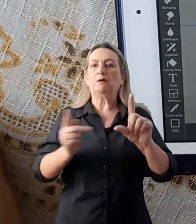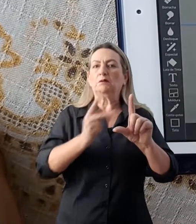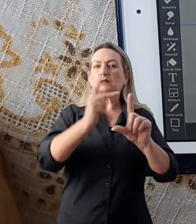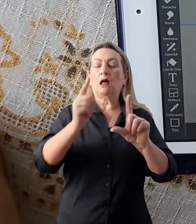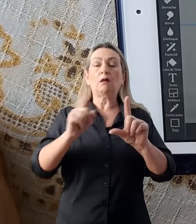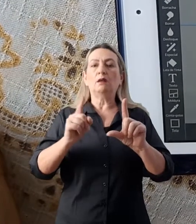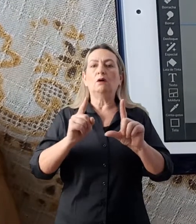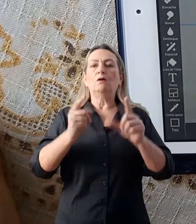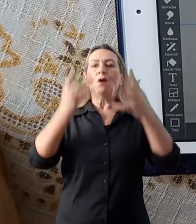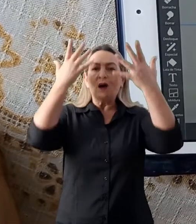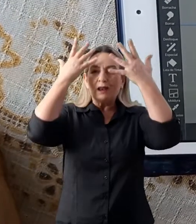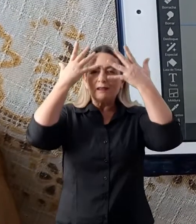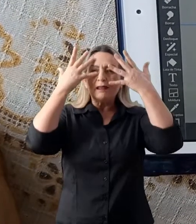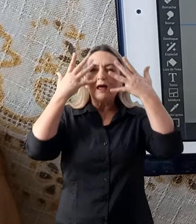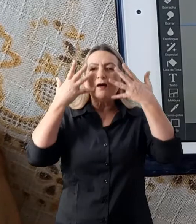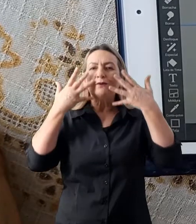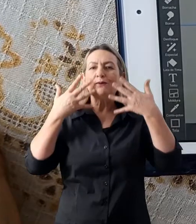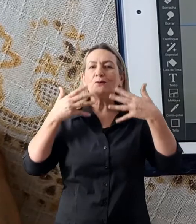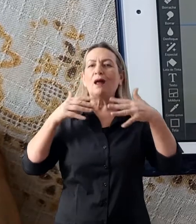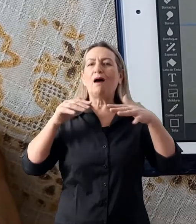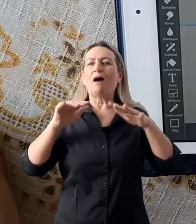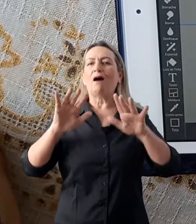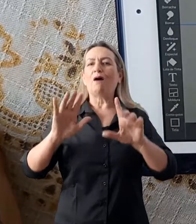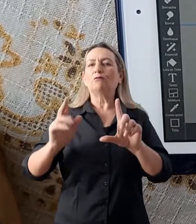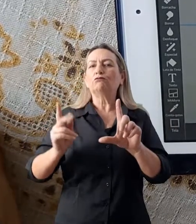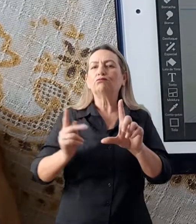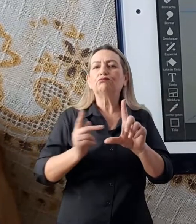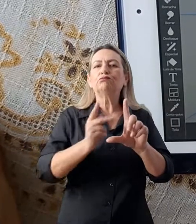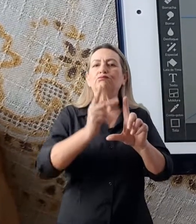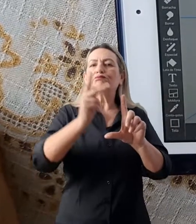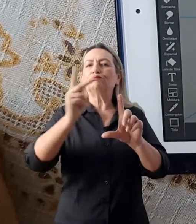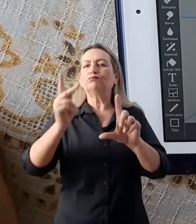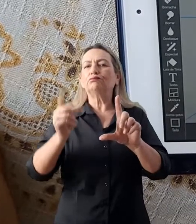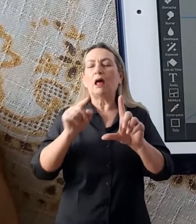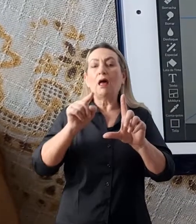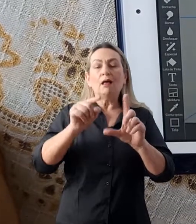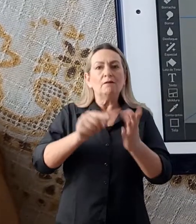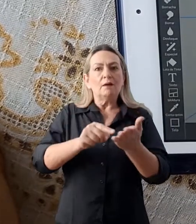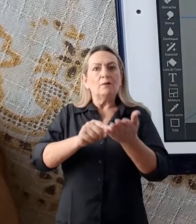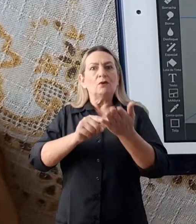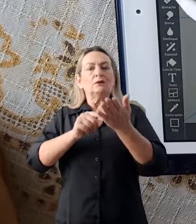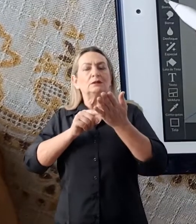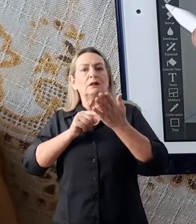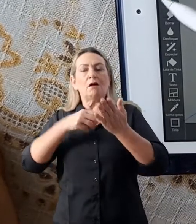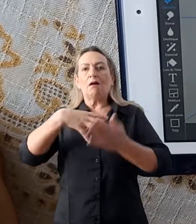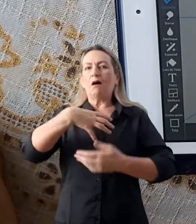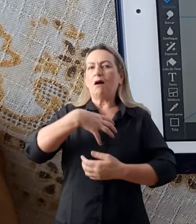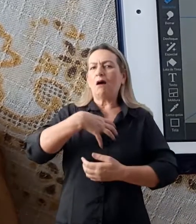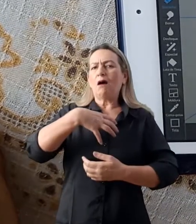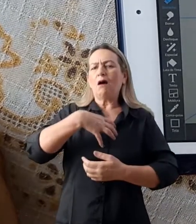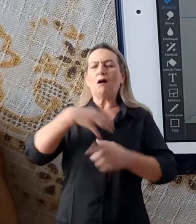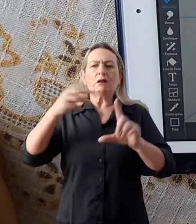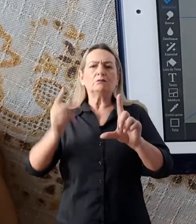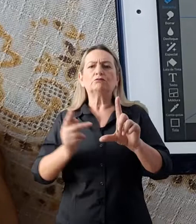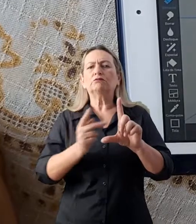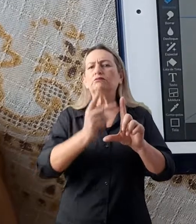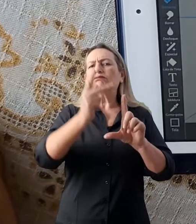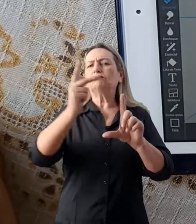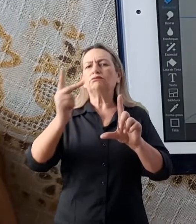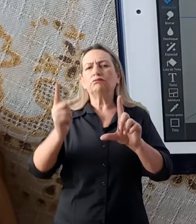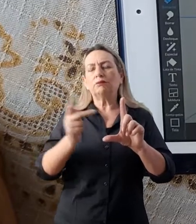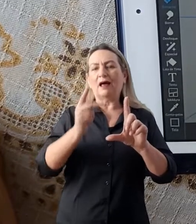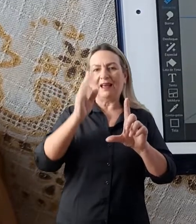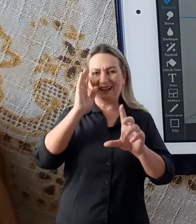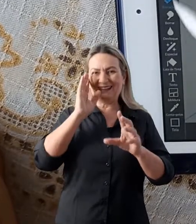vai acontecendo, né? O que o desenho vai contando pra gente. Então, vamos começar aqui de novo.